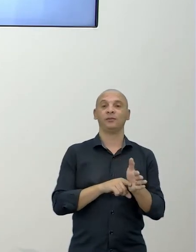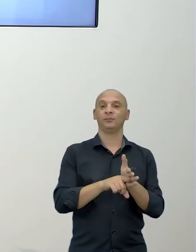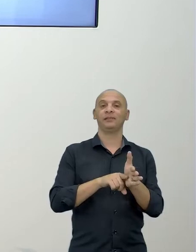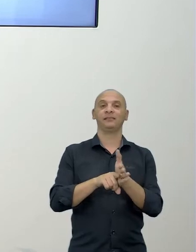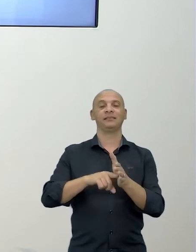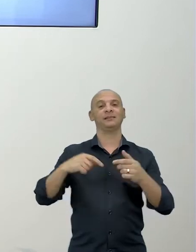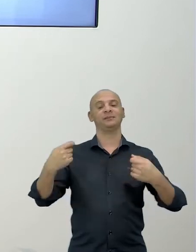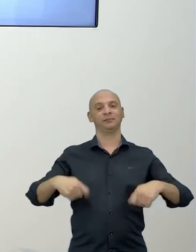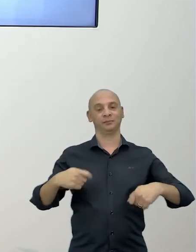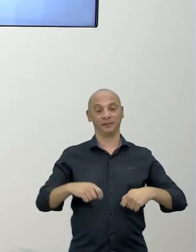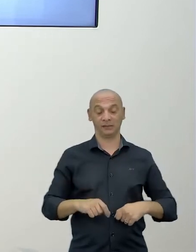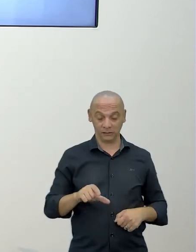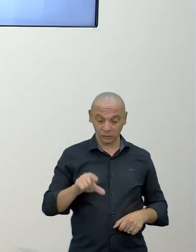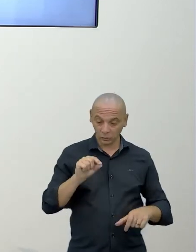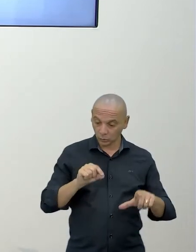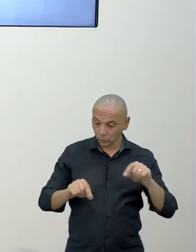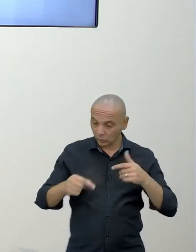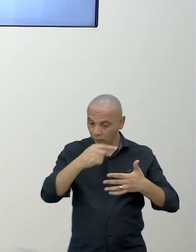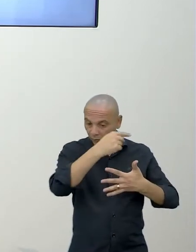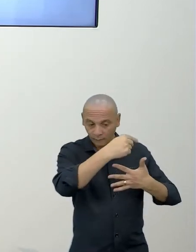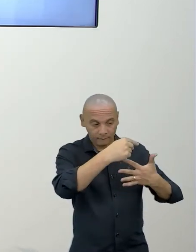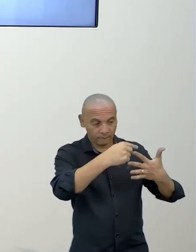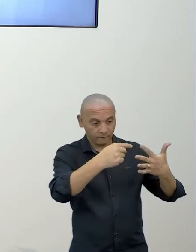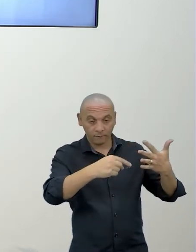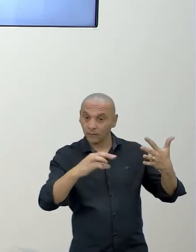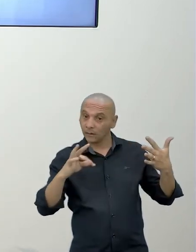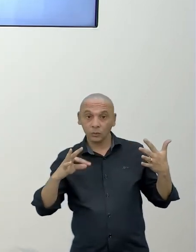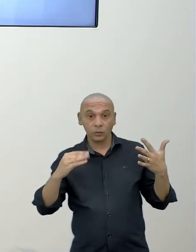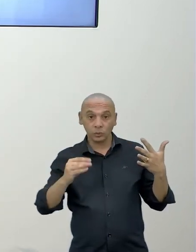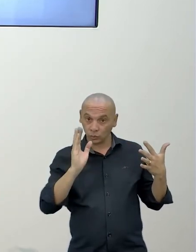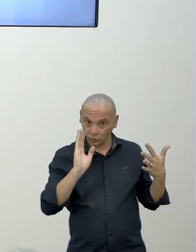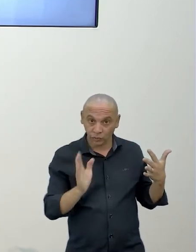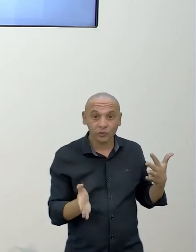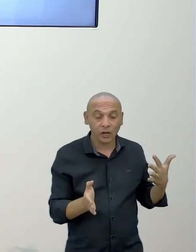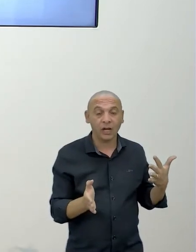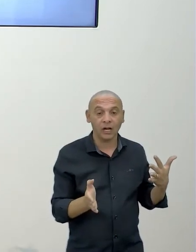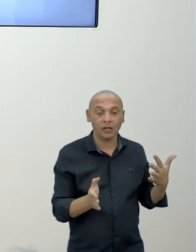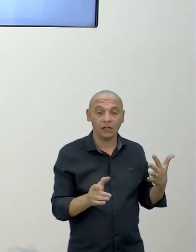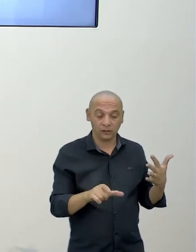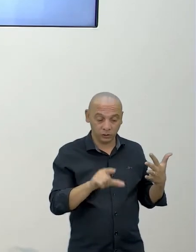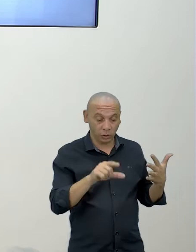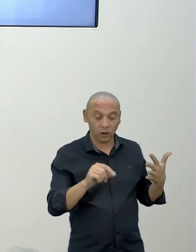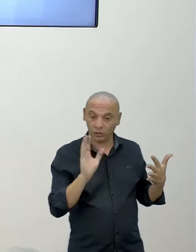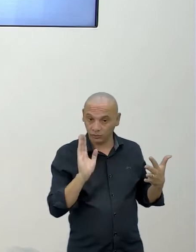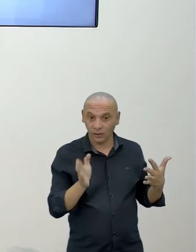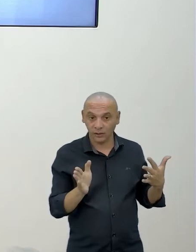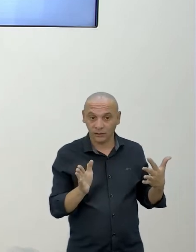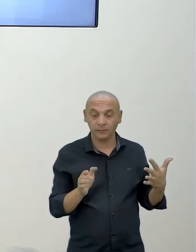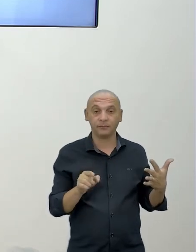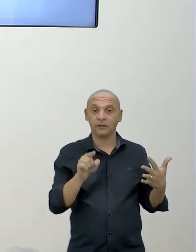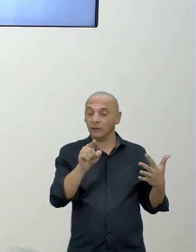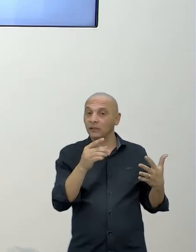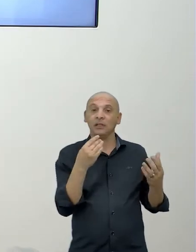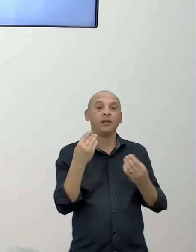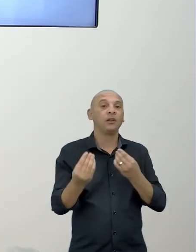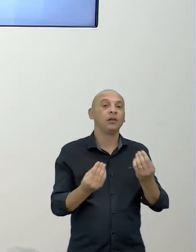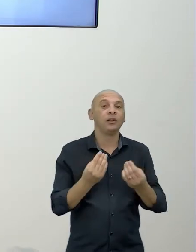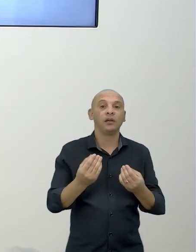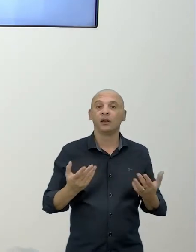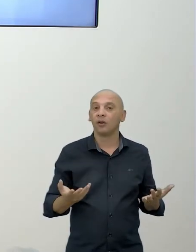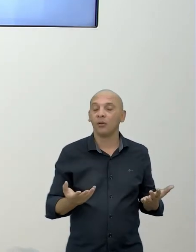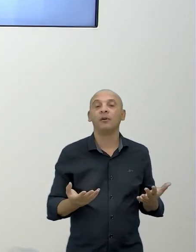Agora é o mão na massa. Como? Primeiro, elaborar o plano de pesquisa. Então, quando você já definiu tudo isso, qual é o seu objetivo, o